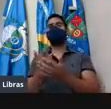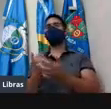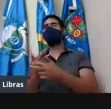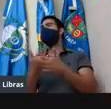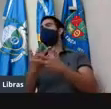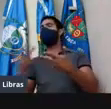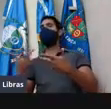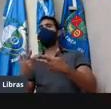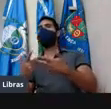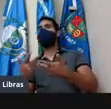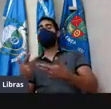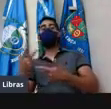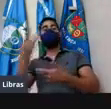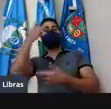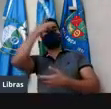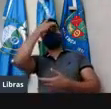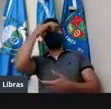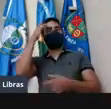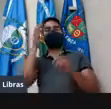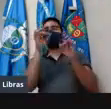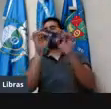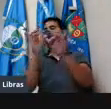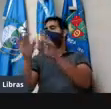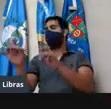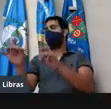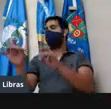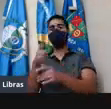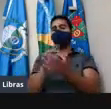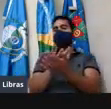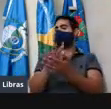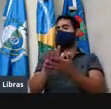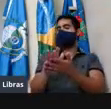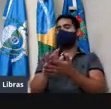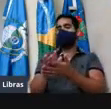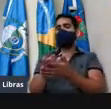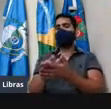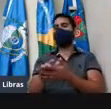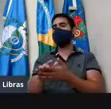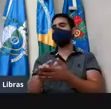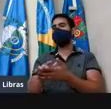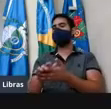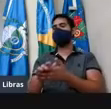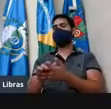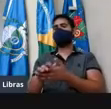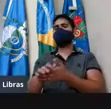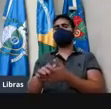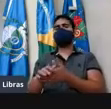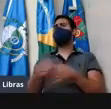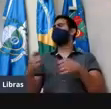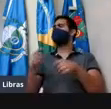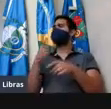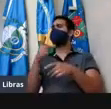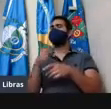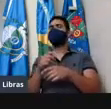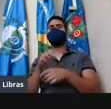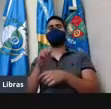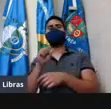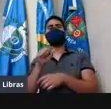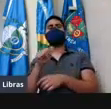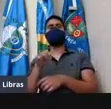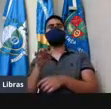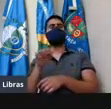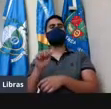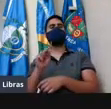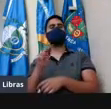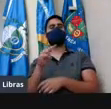céu. As pessoas vendem os terrenos sem o mínimo de infraestrutura básica e essa conta chega. A gente está falando do Santa Helena,